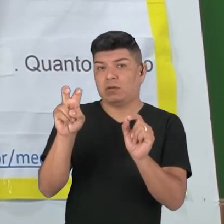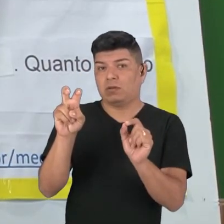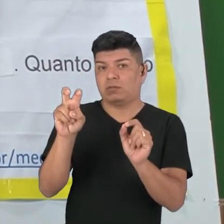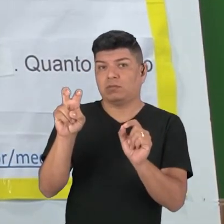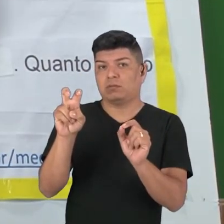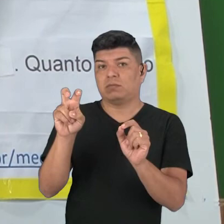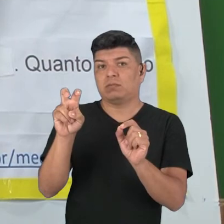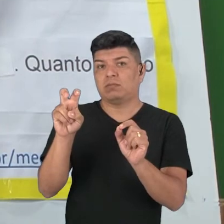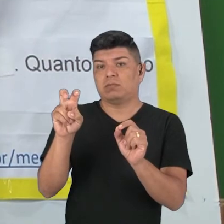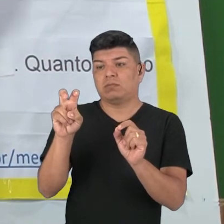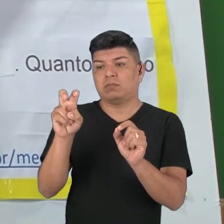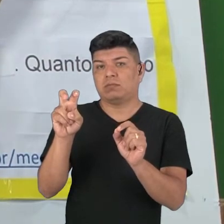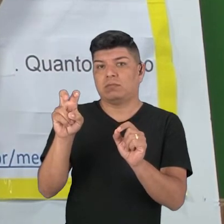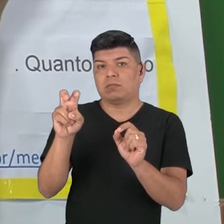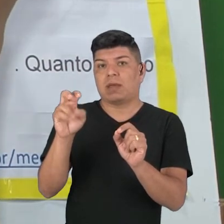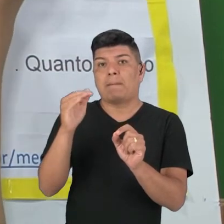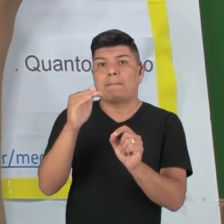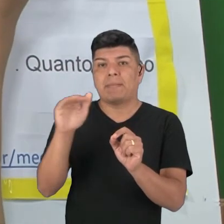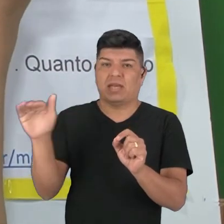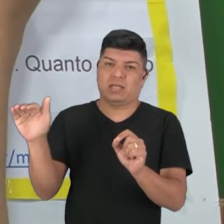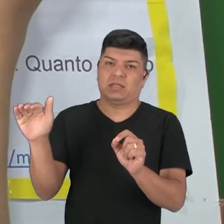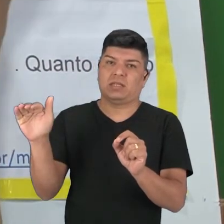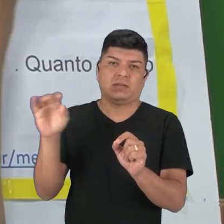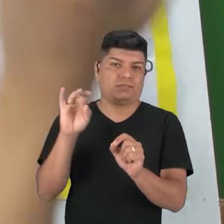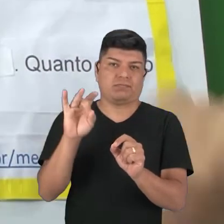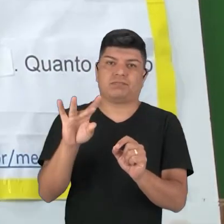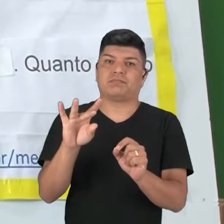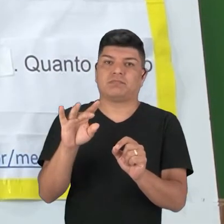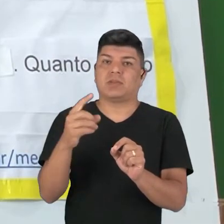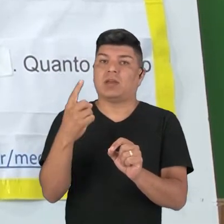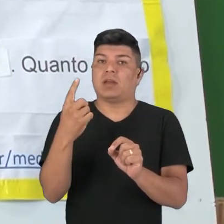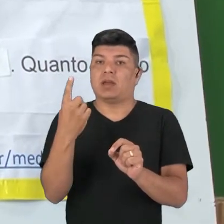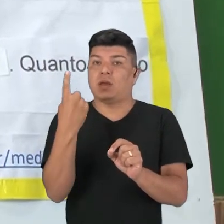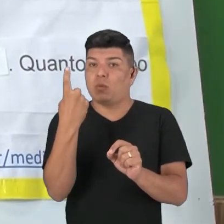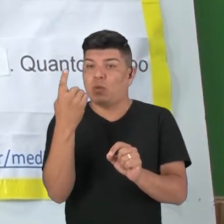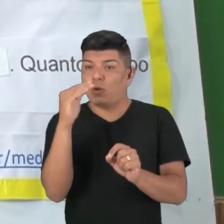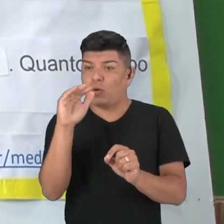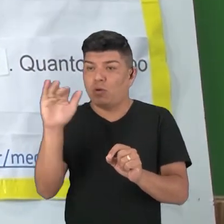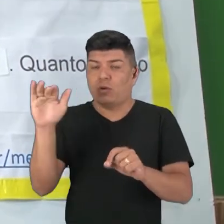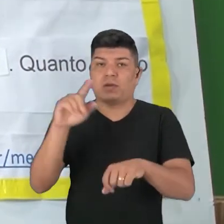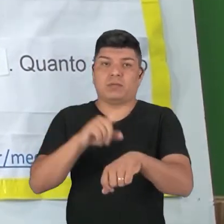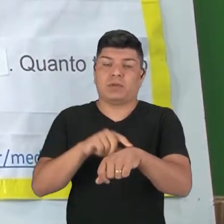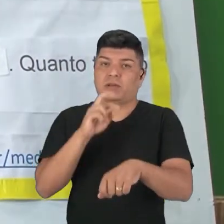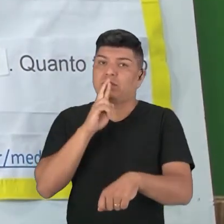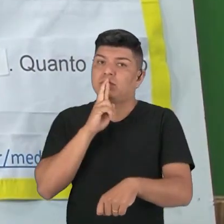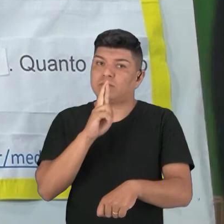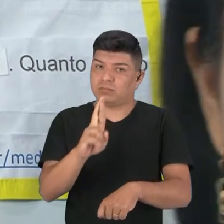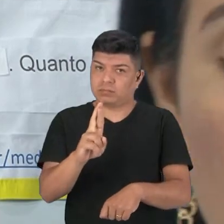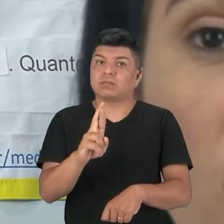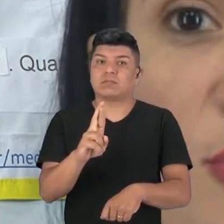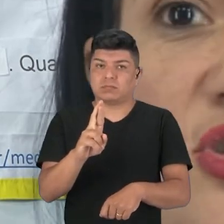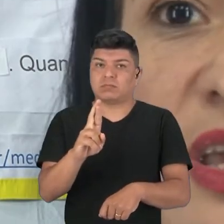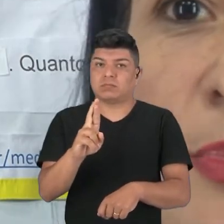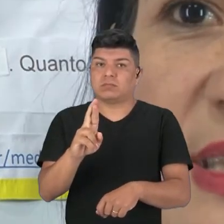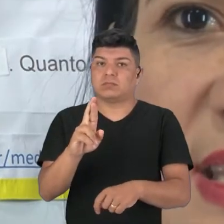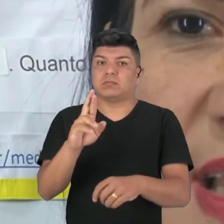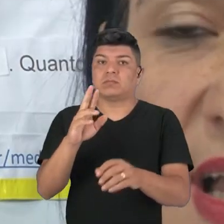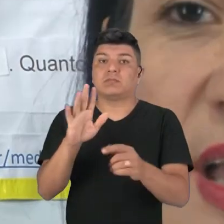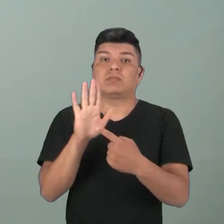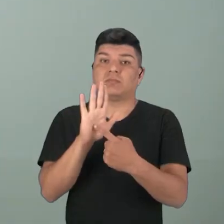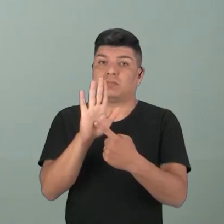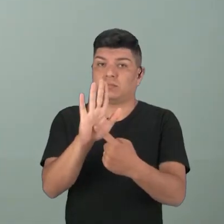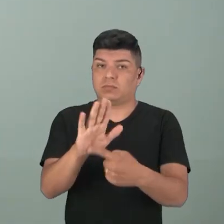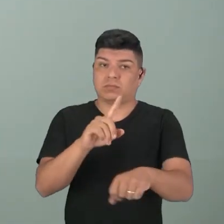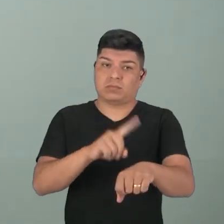exatamente a metade, que no caso é 1 hora e meia, a nossa resposta aí. É uma forma de